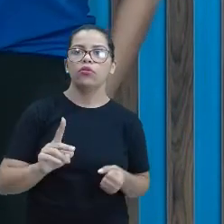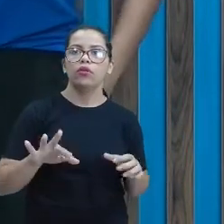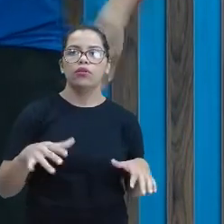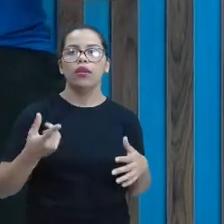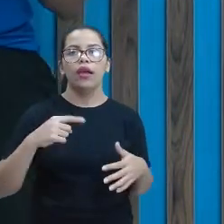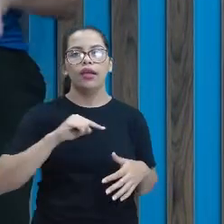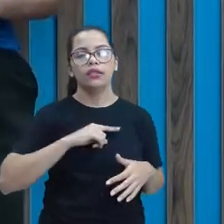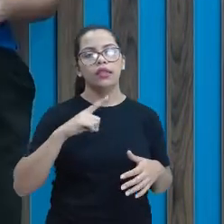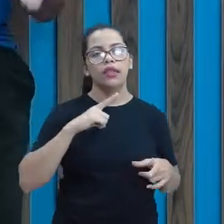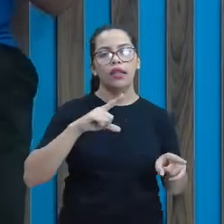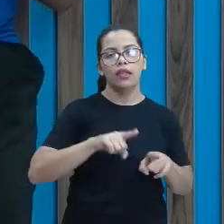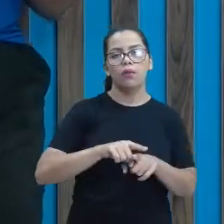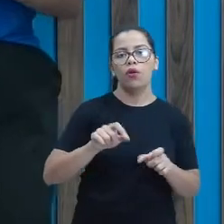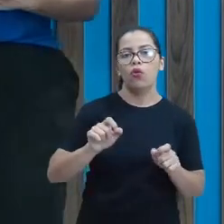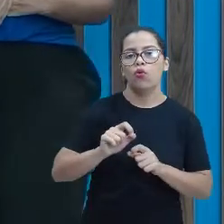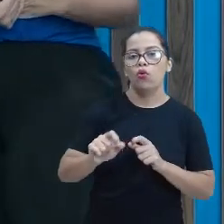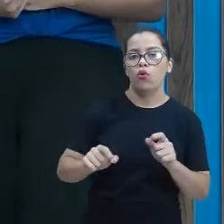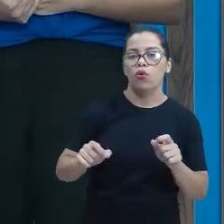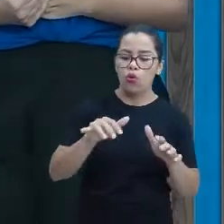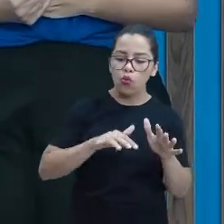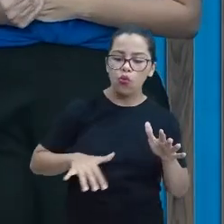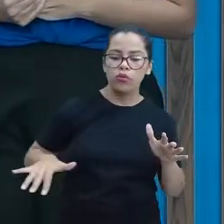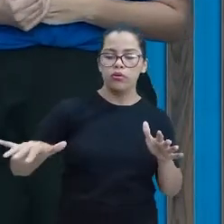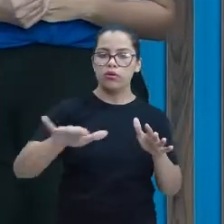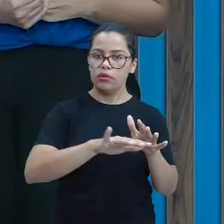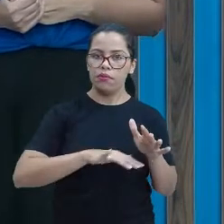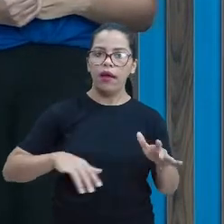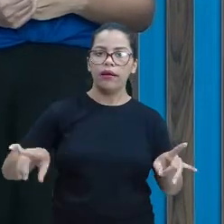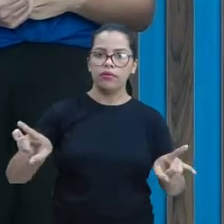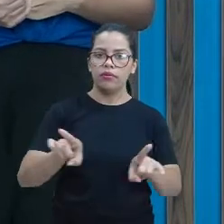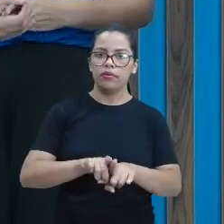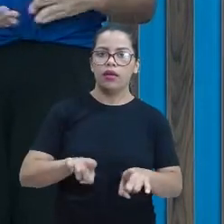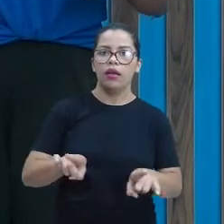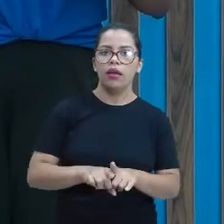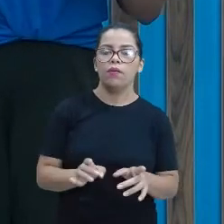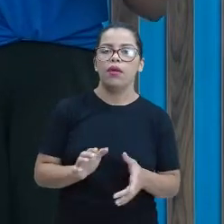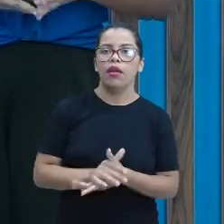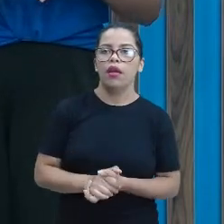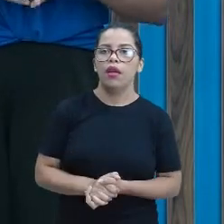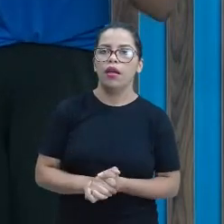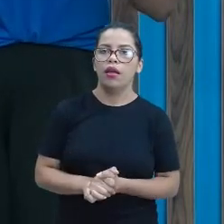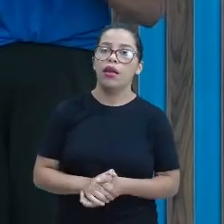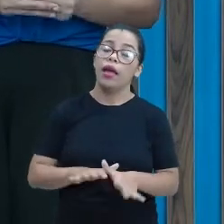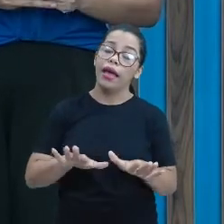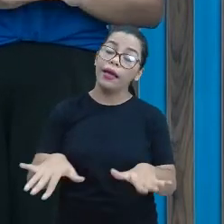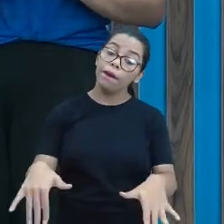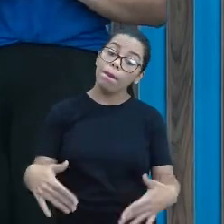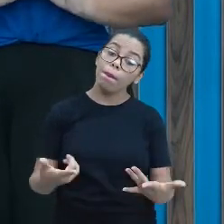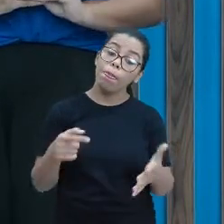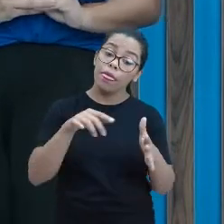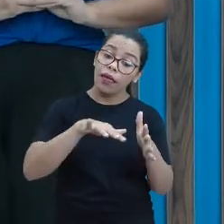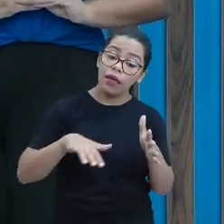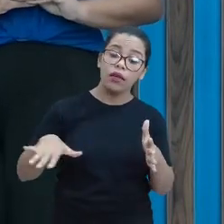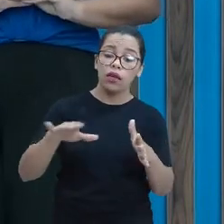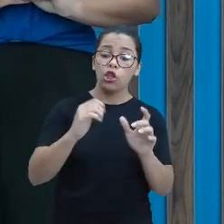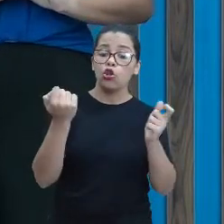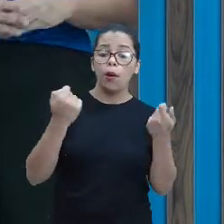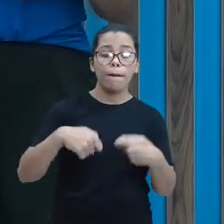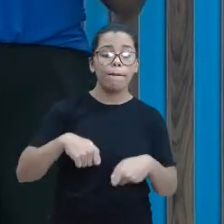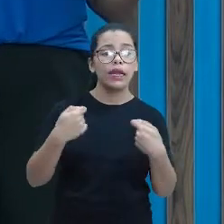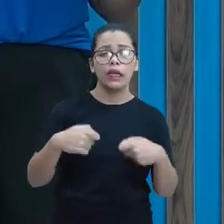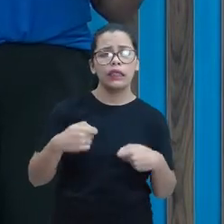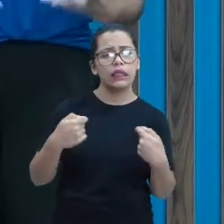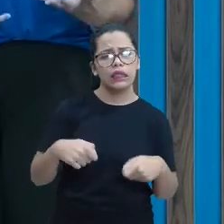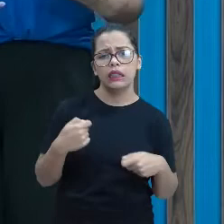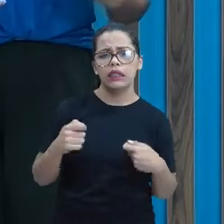gente tem também o espaço, porque nem só de personagem faz a trama. Embora esse espaço, ele não precise ser necessariamente um